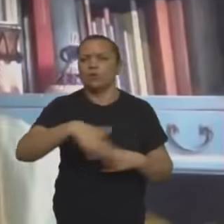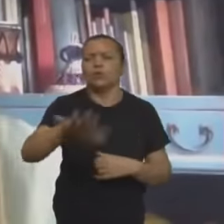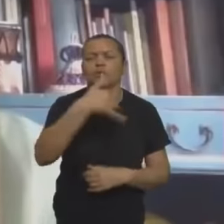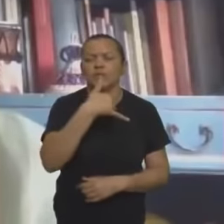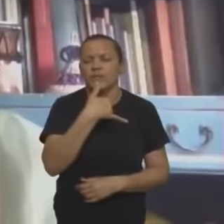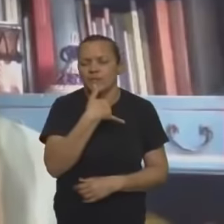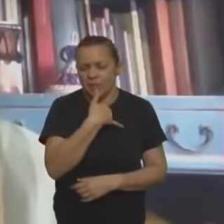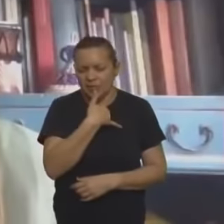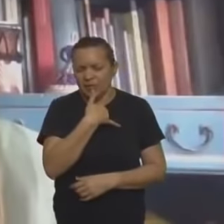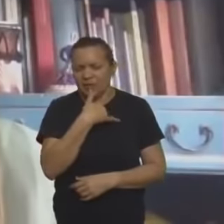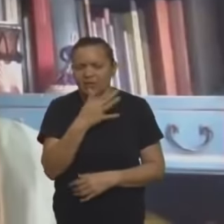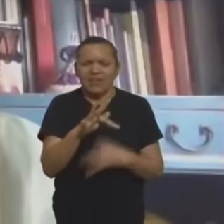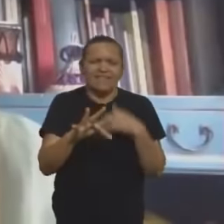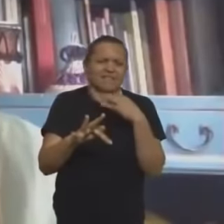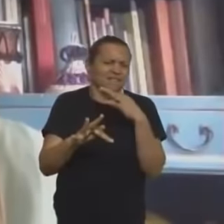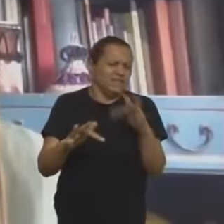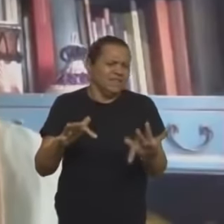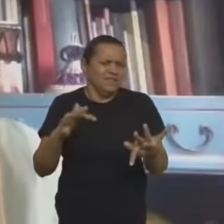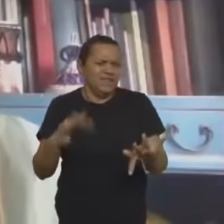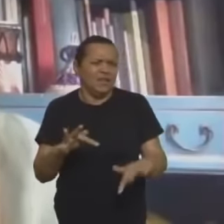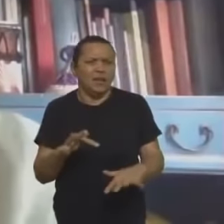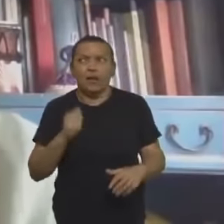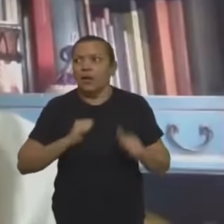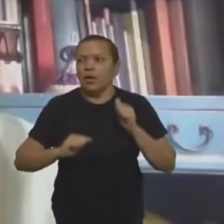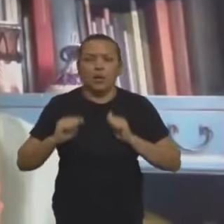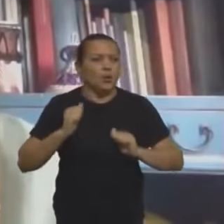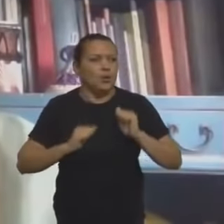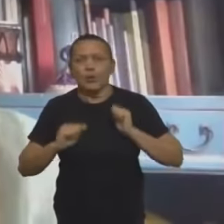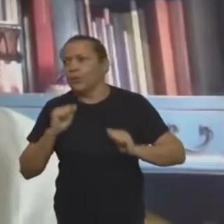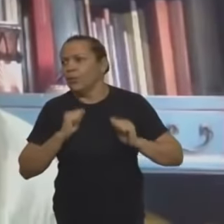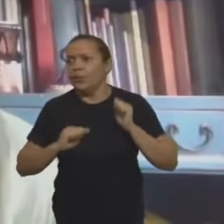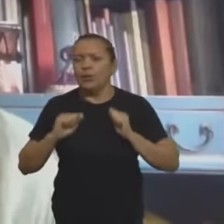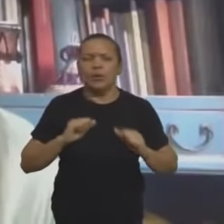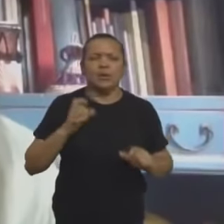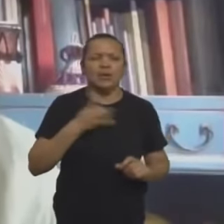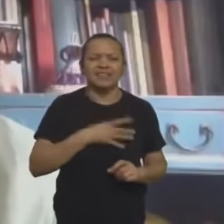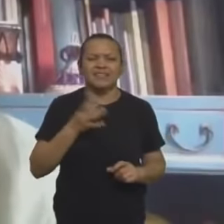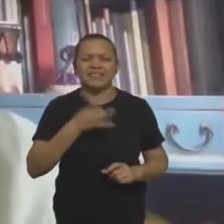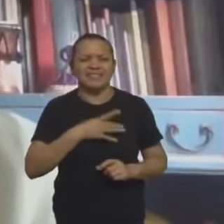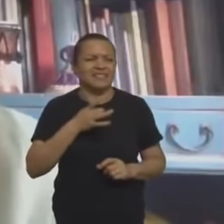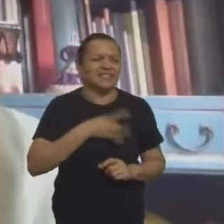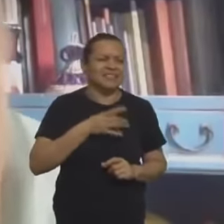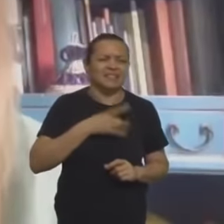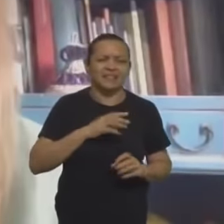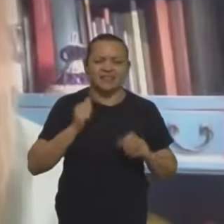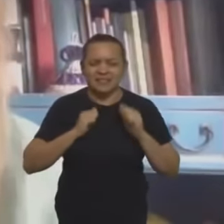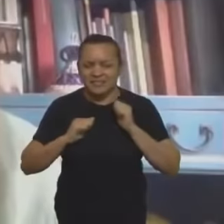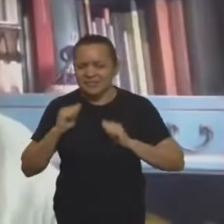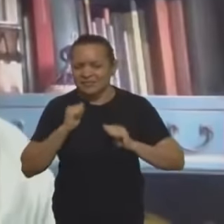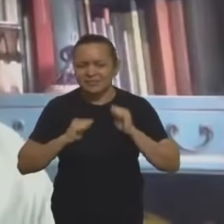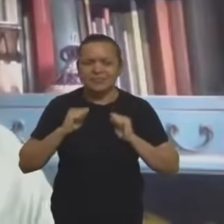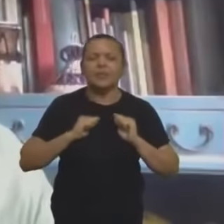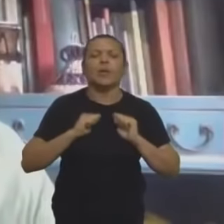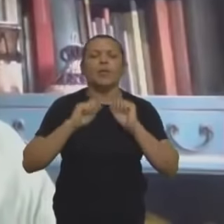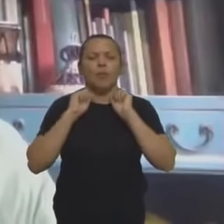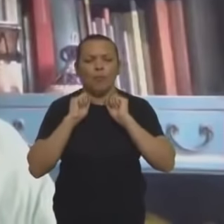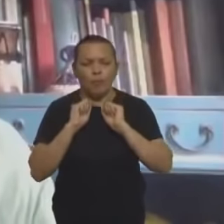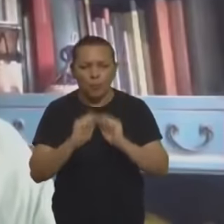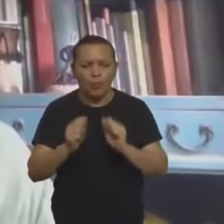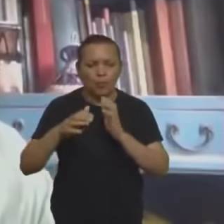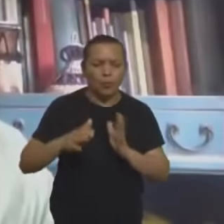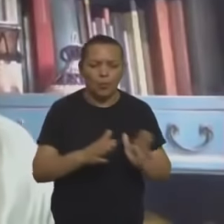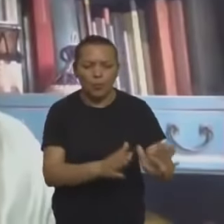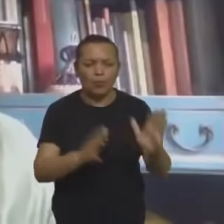dor, sente ansiedade, sente medo, sente angústia, e a gente pode e tem caminhos para aprender a